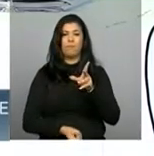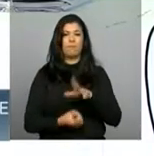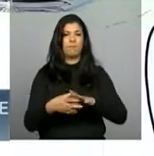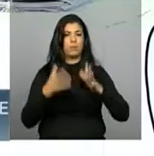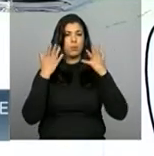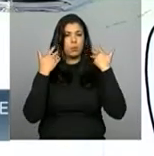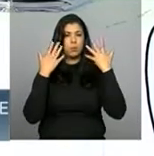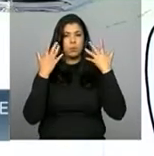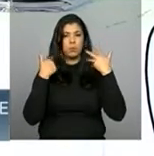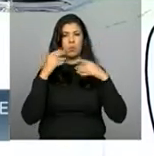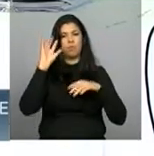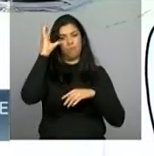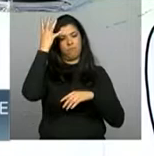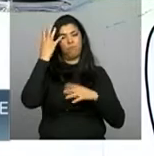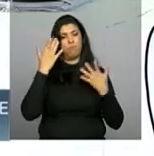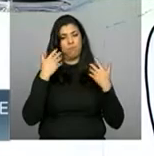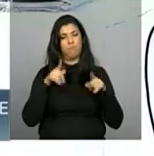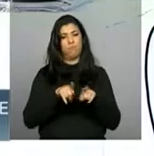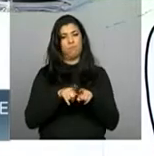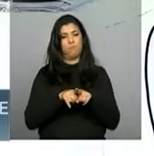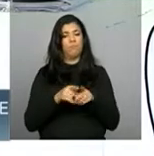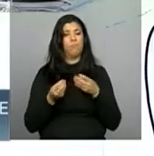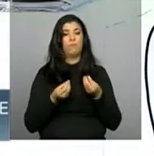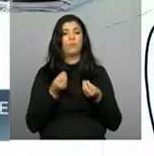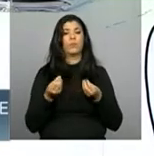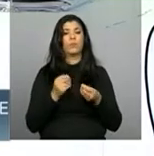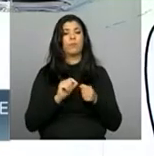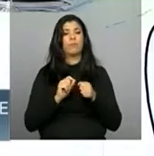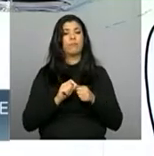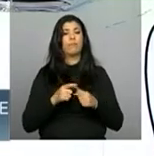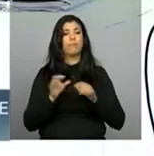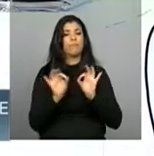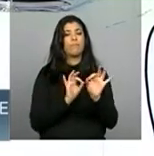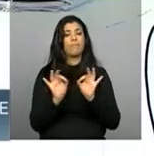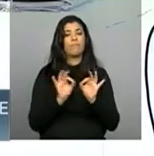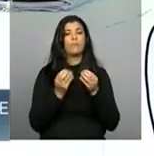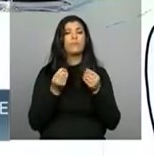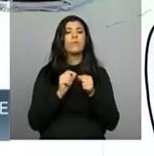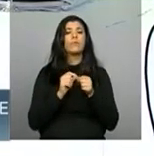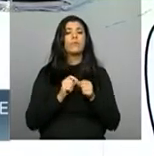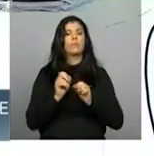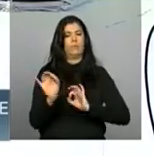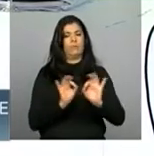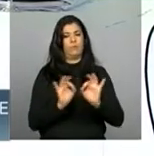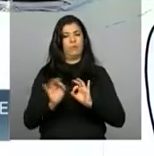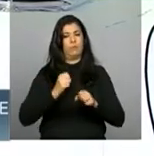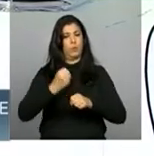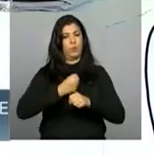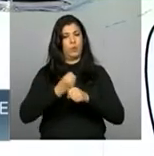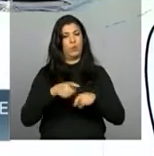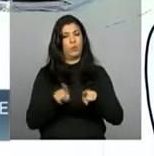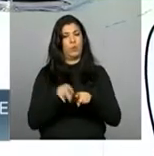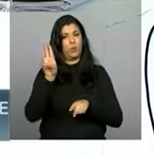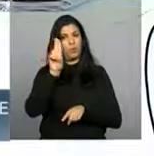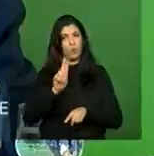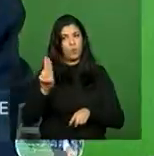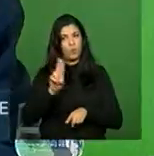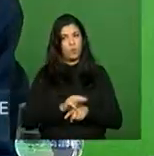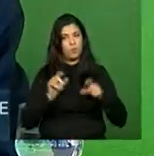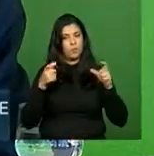também como é que nós enfrentamos planejamento obra e uso racional da água